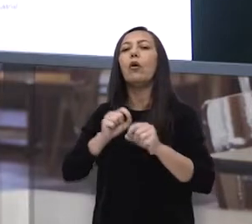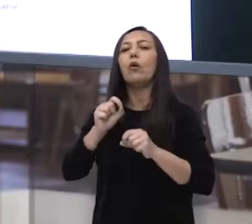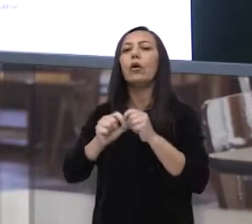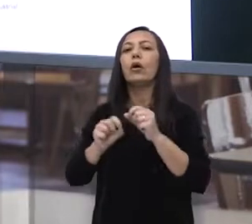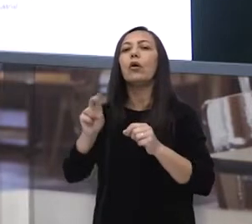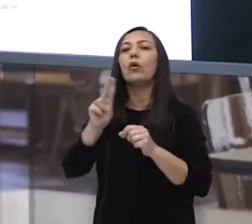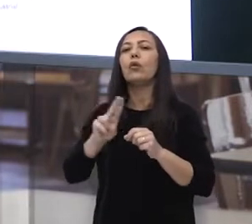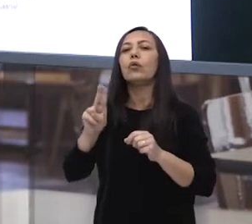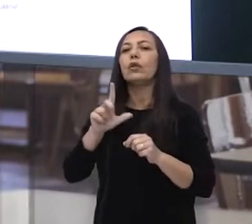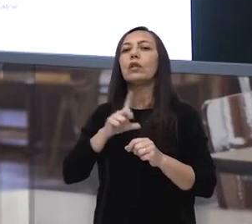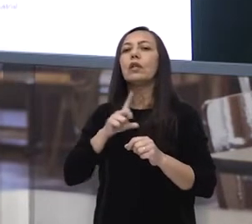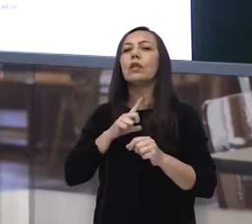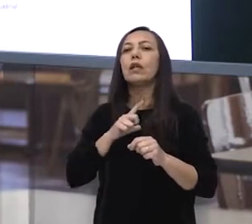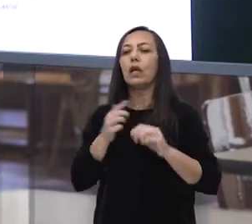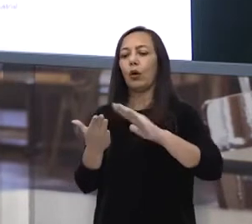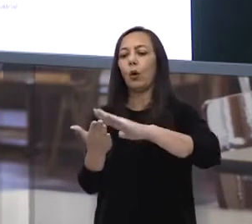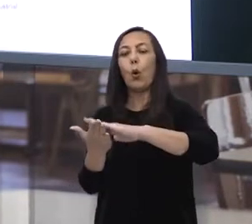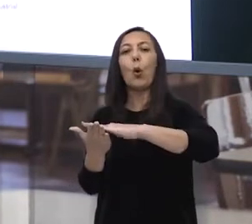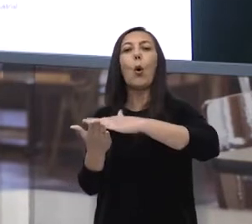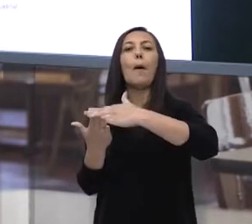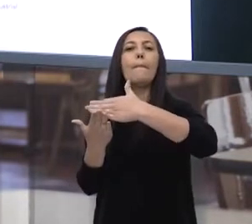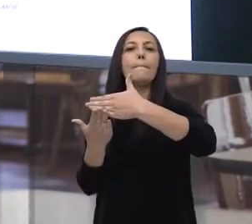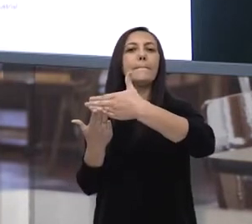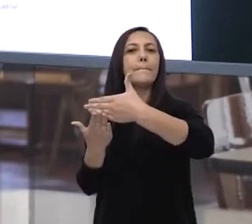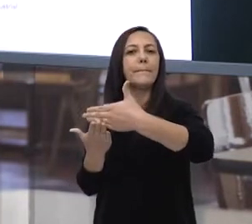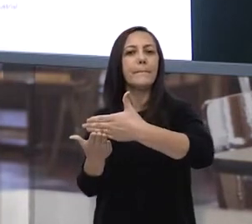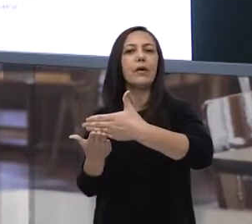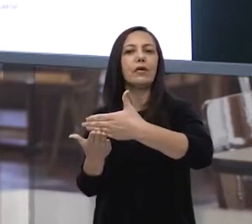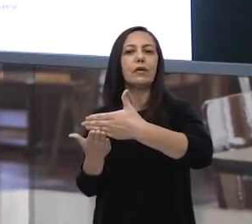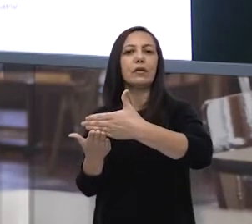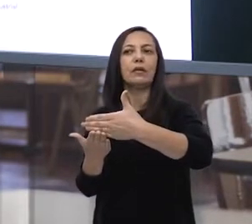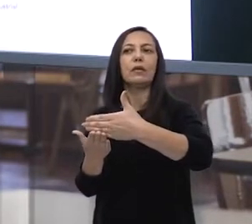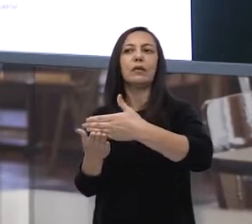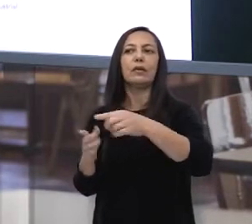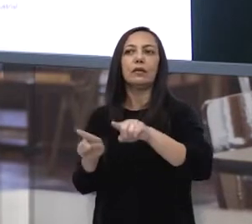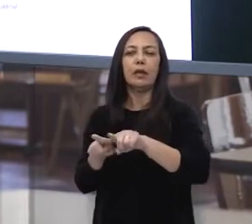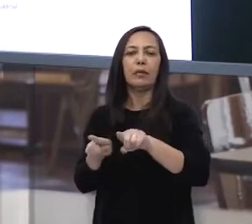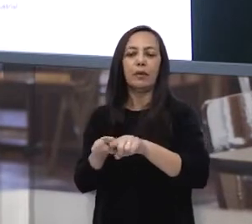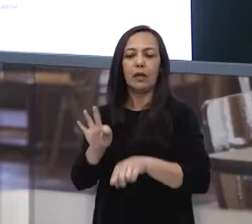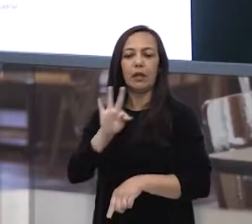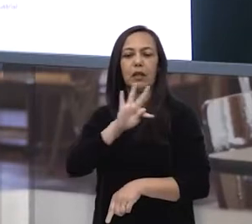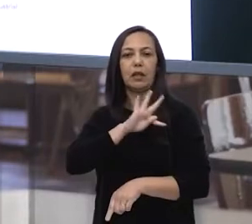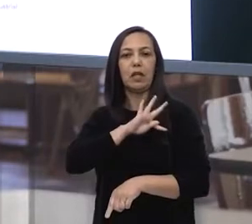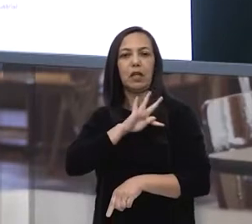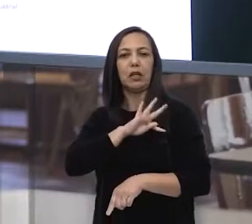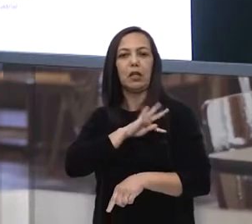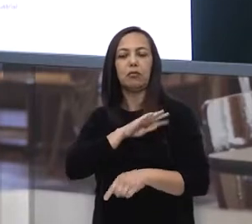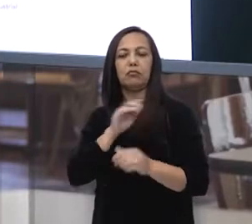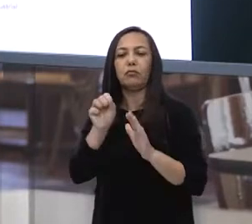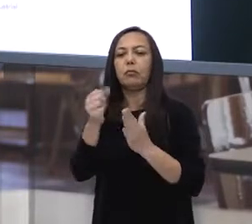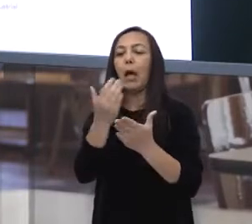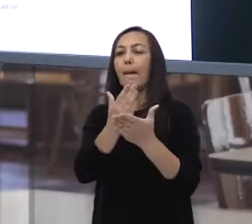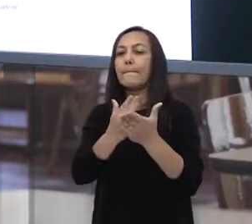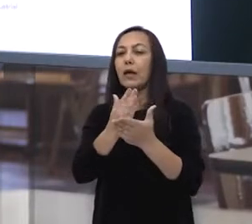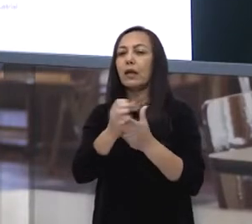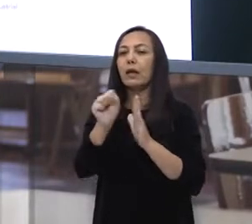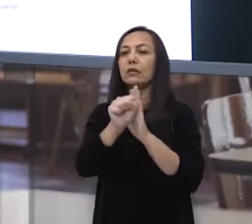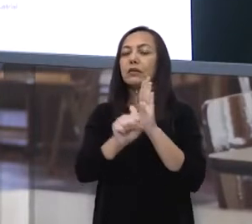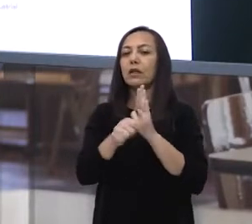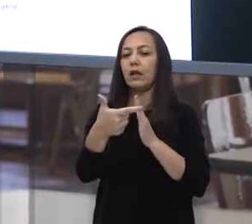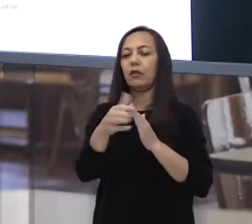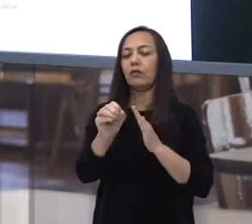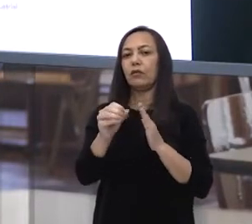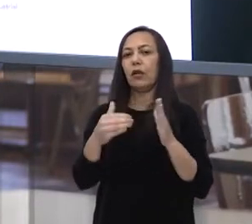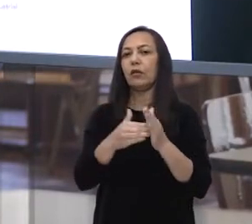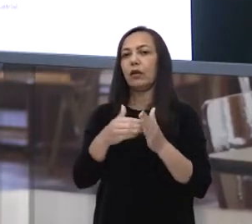a gente tem um computador, certo? O TI. Isso aí já é metade do século XX até os